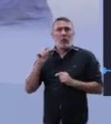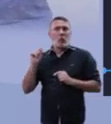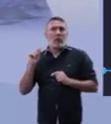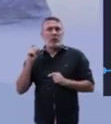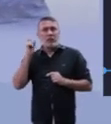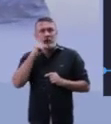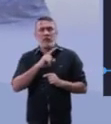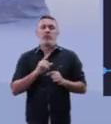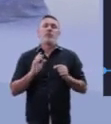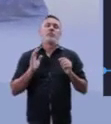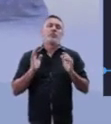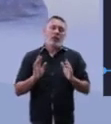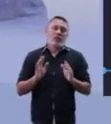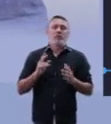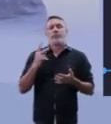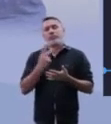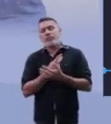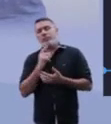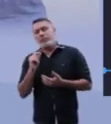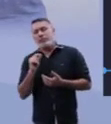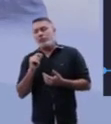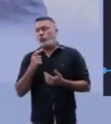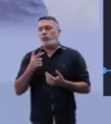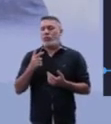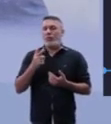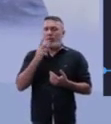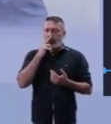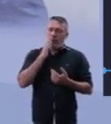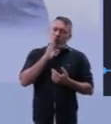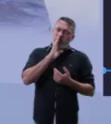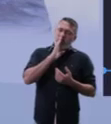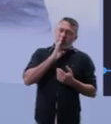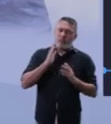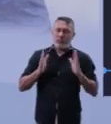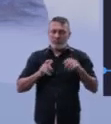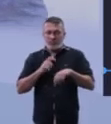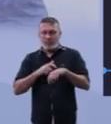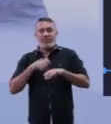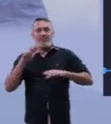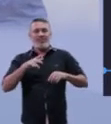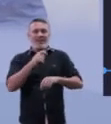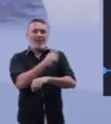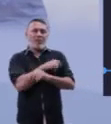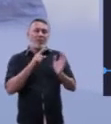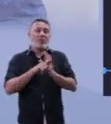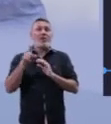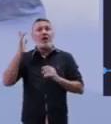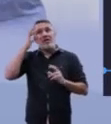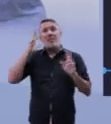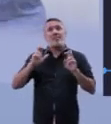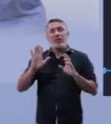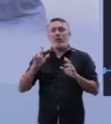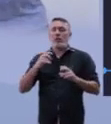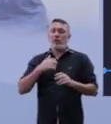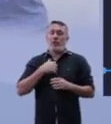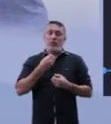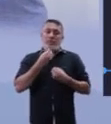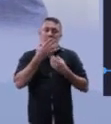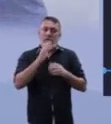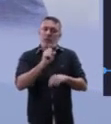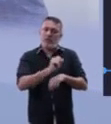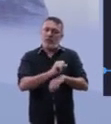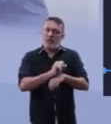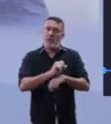acontecendo? Entretanto, meu aluno, nós não resolvemos nos calar naquele período. Alguns perguntaram o que vocês acharam do tema. Eu